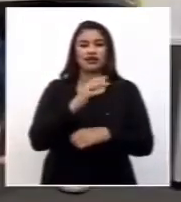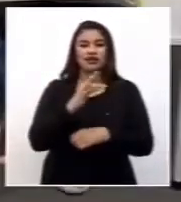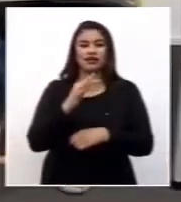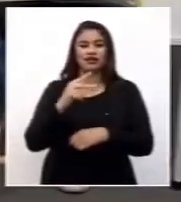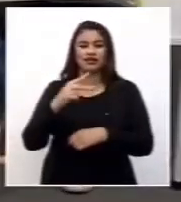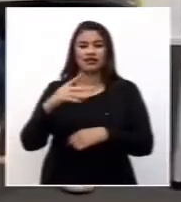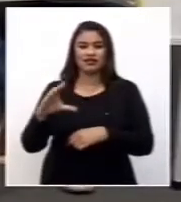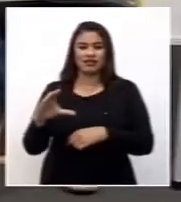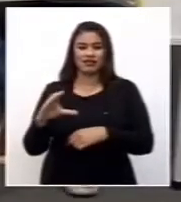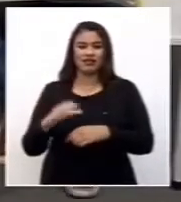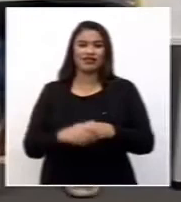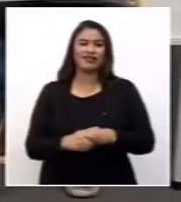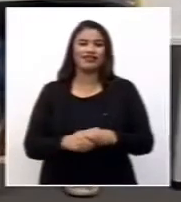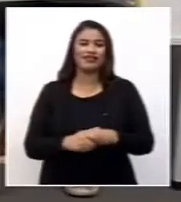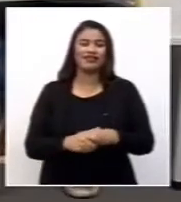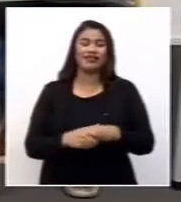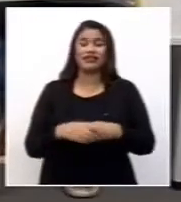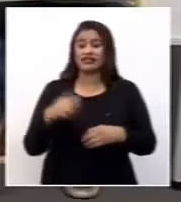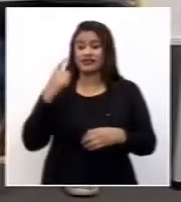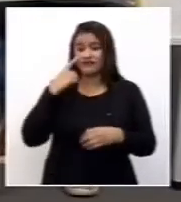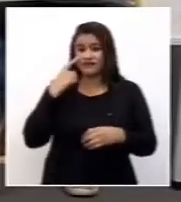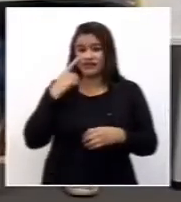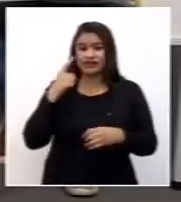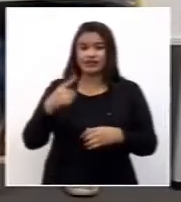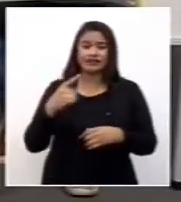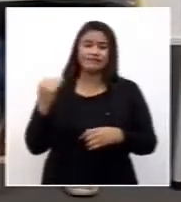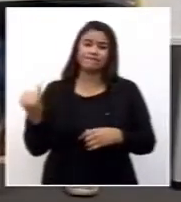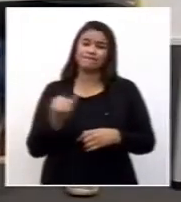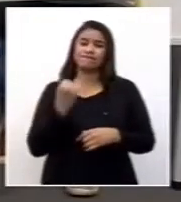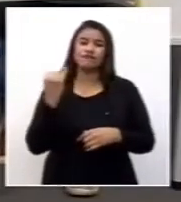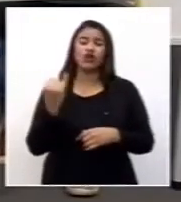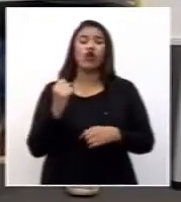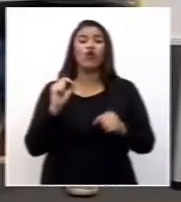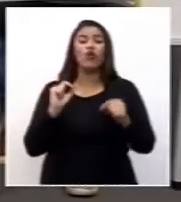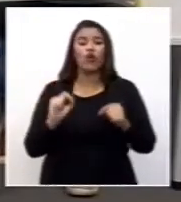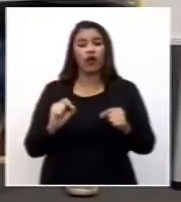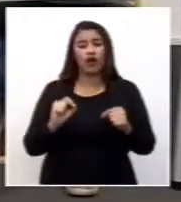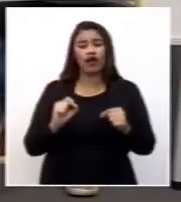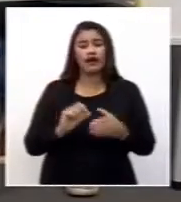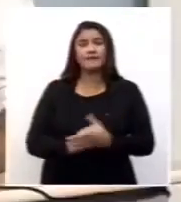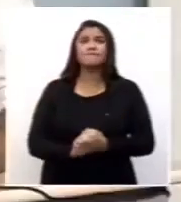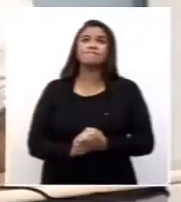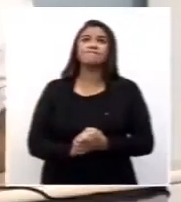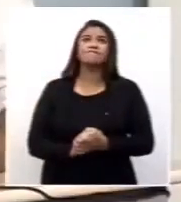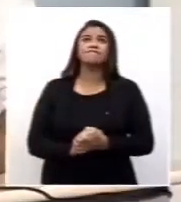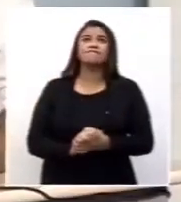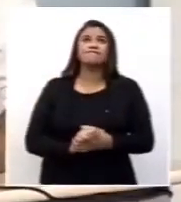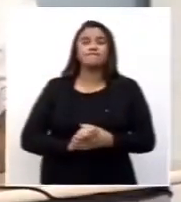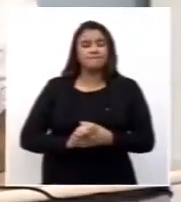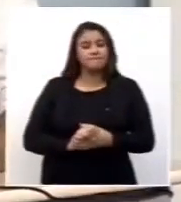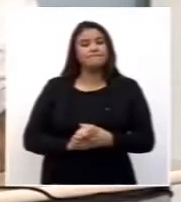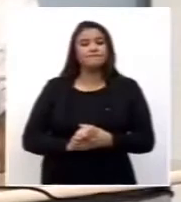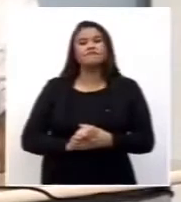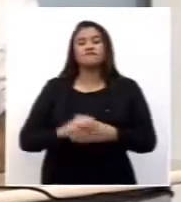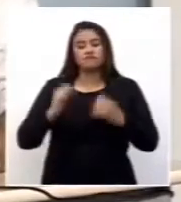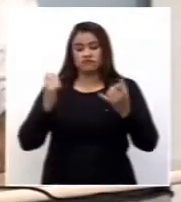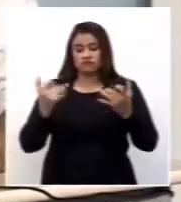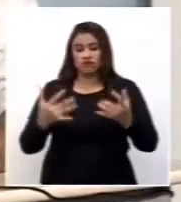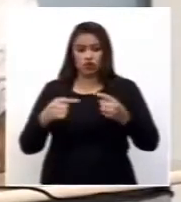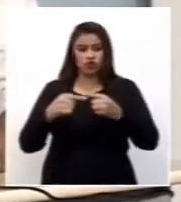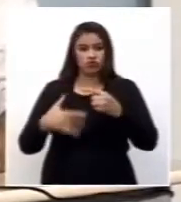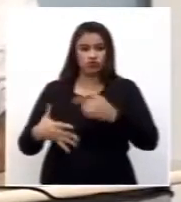atenção, Marcelo, para uma questão muito importante. Foi citado aqui na